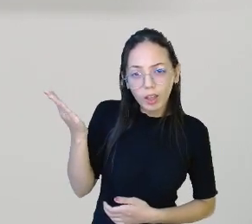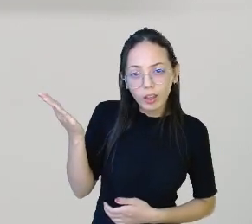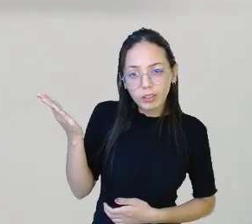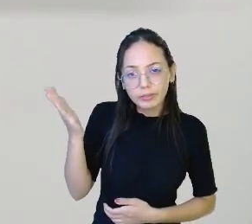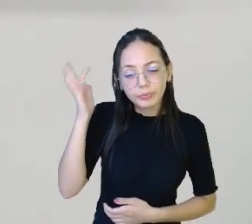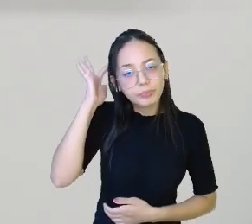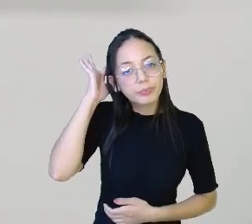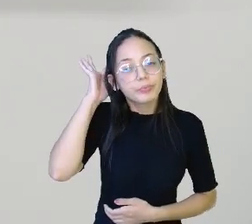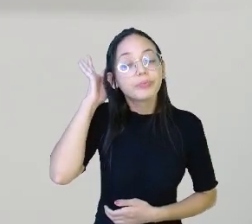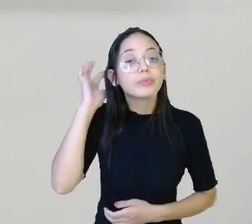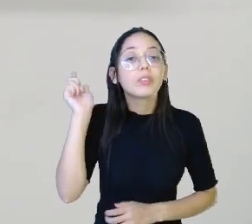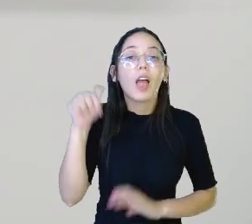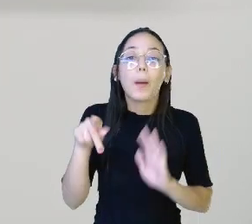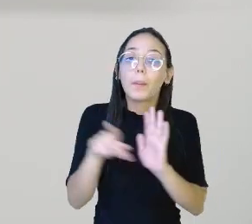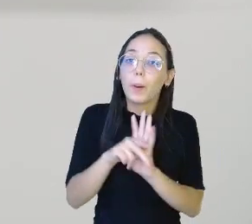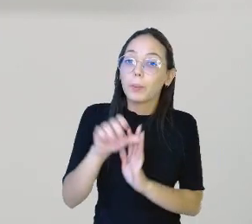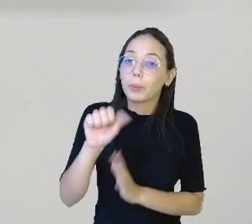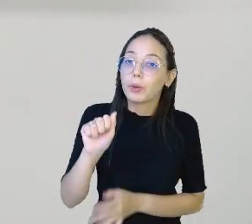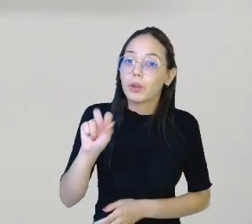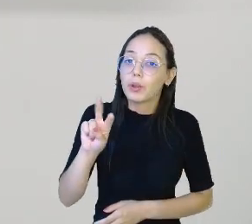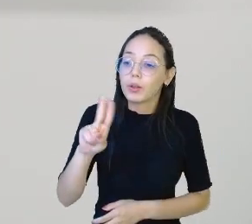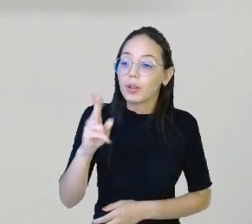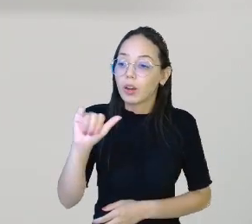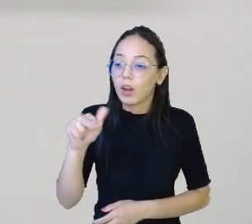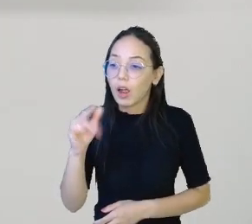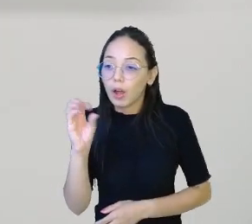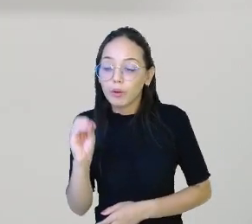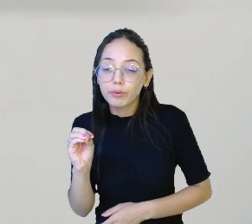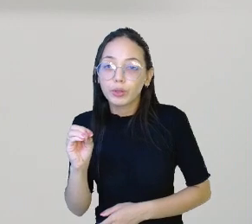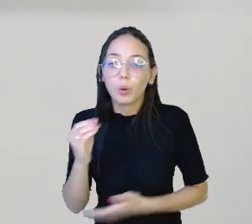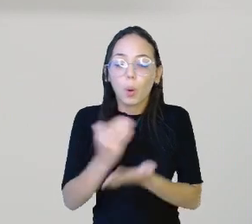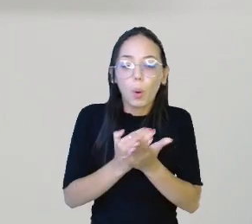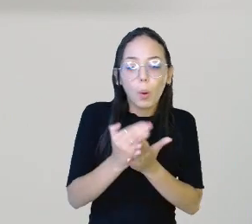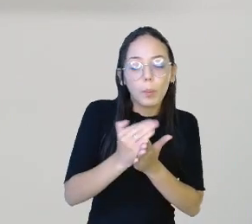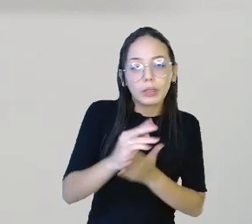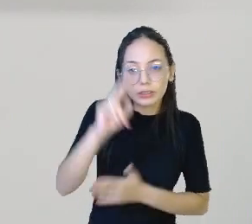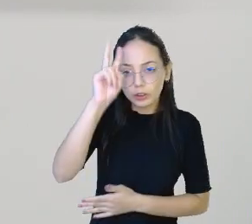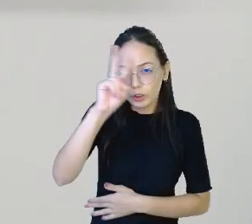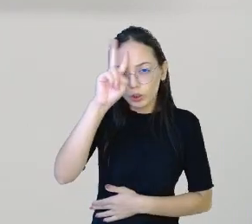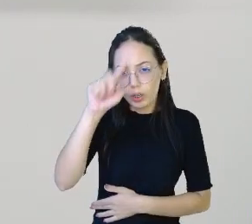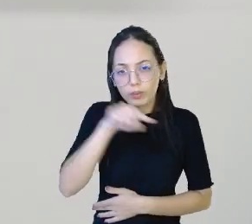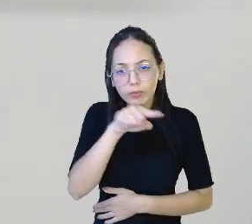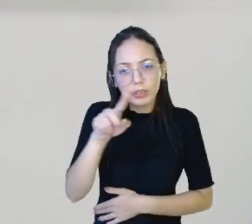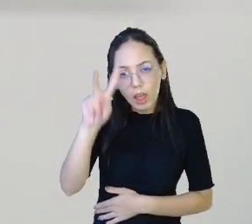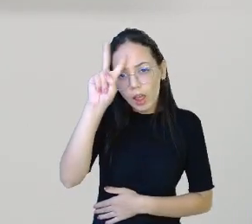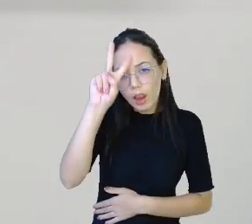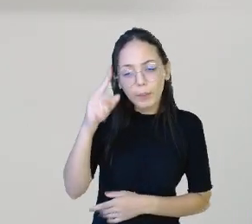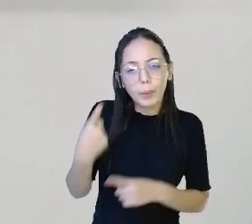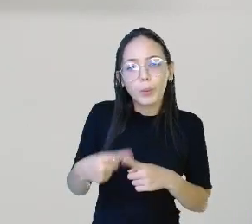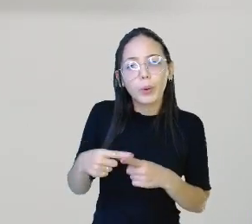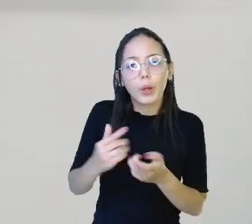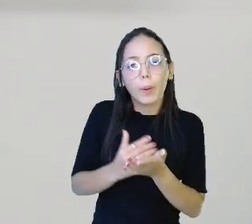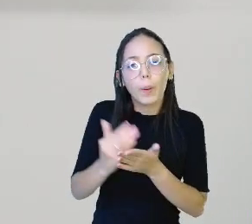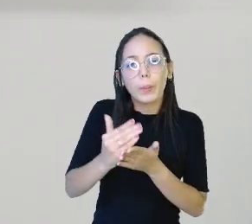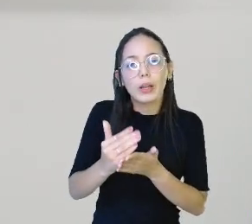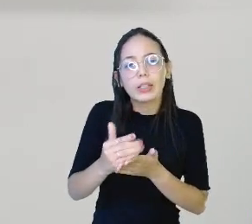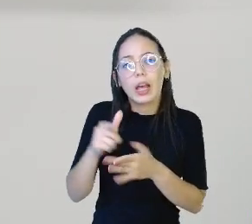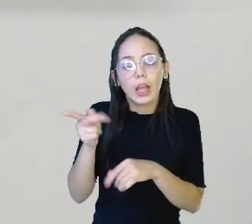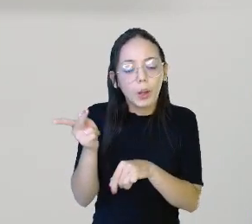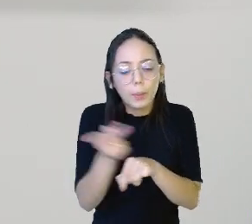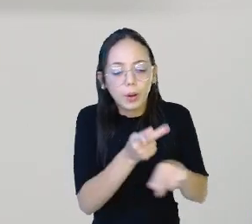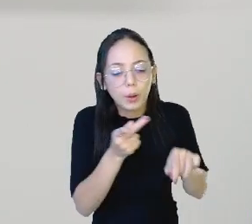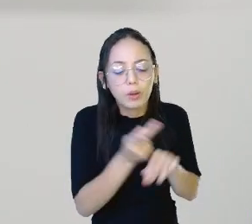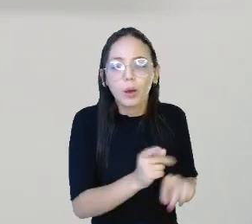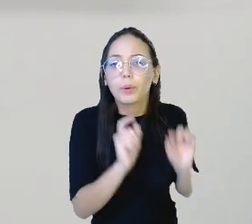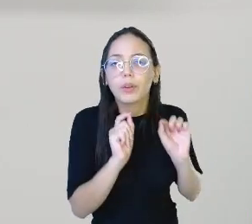início? Alvinho, muito bem. Começa a história. Você lembra por que começa a história com Alvinho? O que é que ele vai procurar